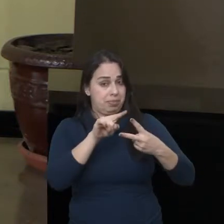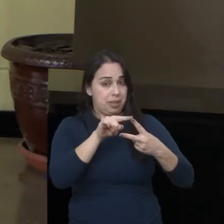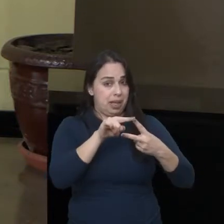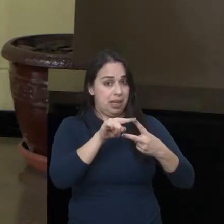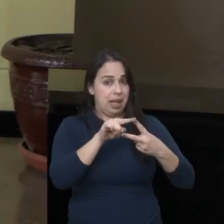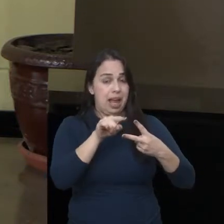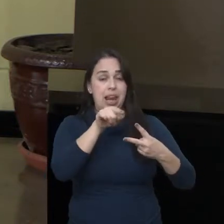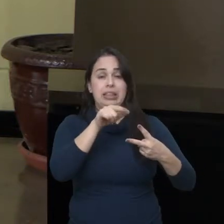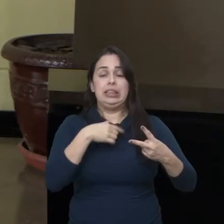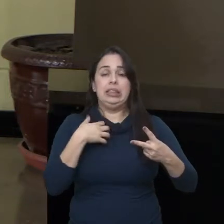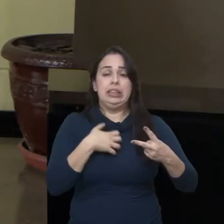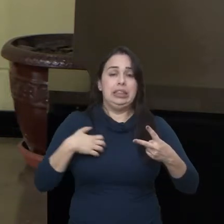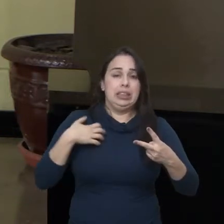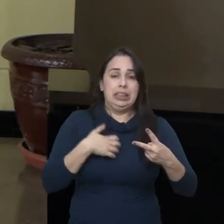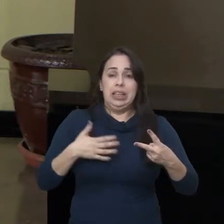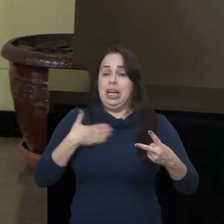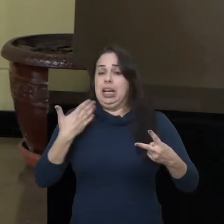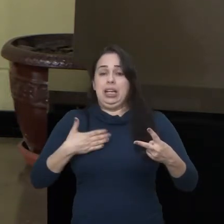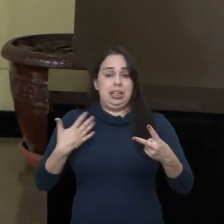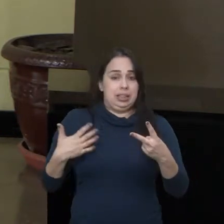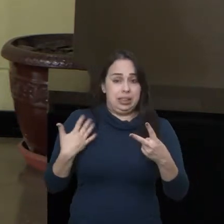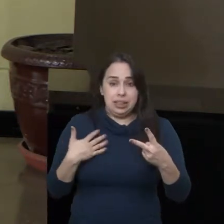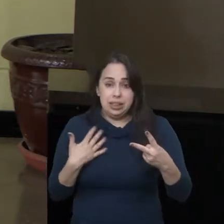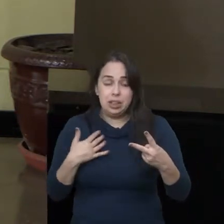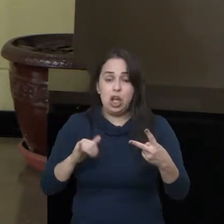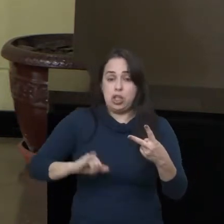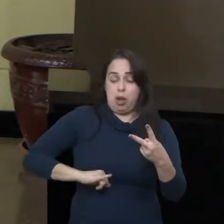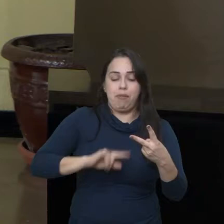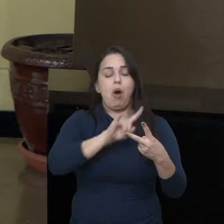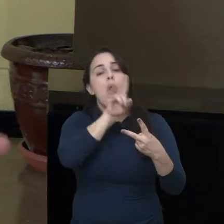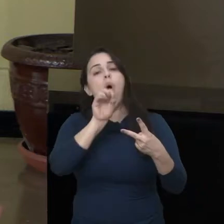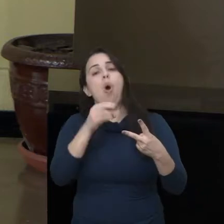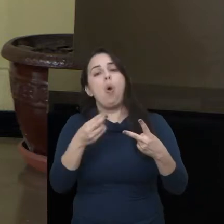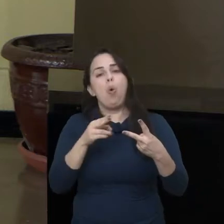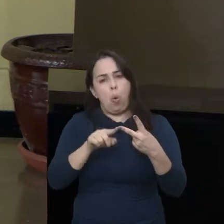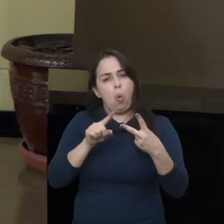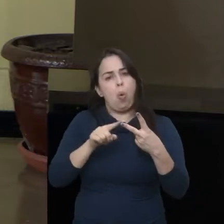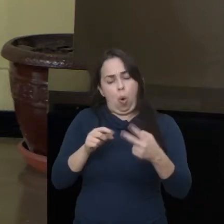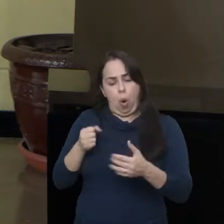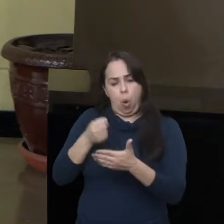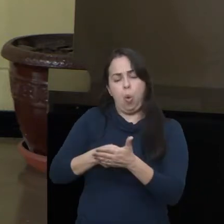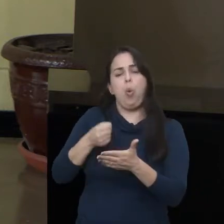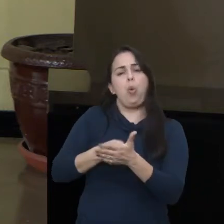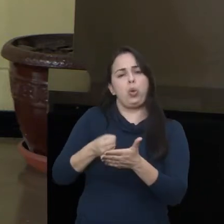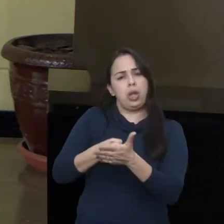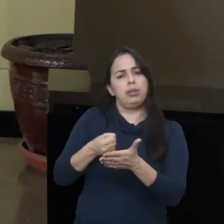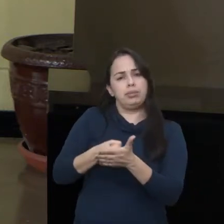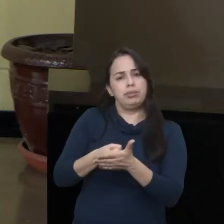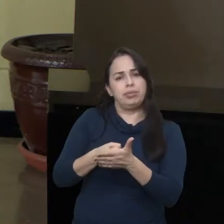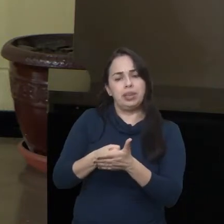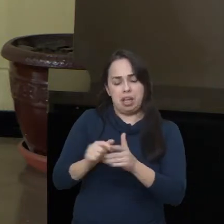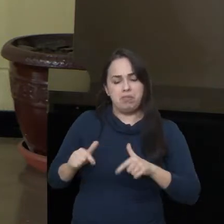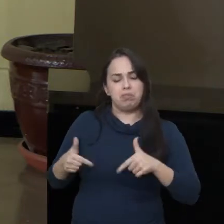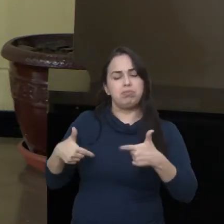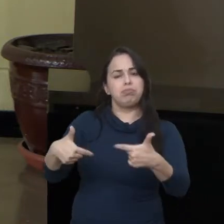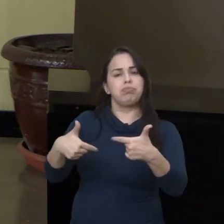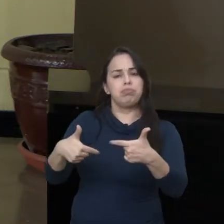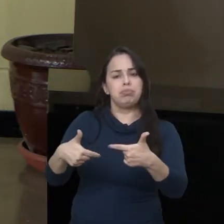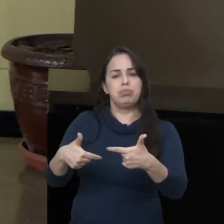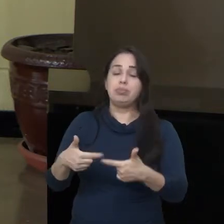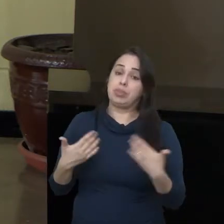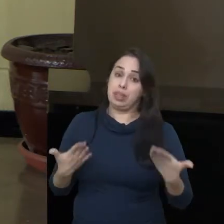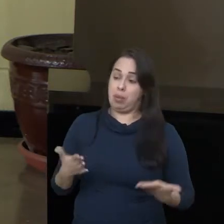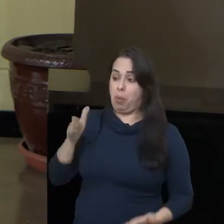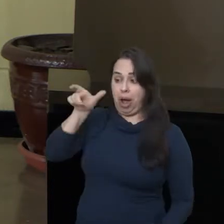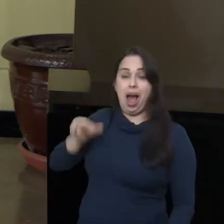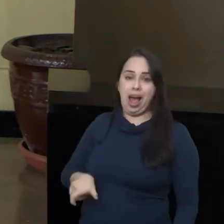pessoas têm 2 opções, ou elas se desesperam e ficam naquele sofrimento, ou elas lutam por algo